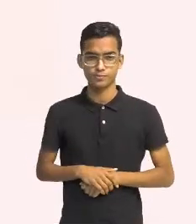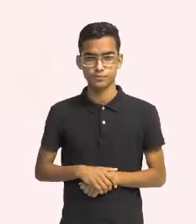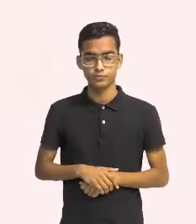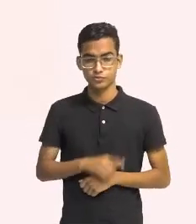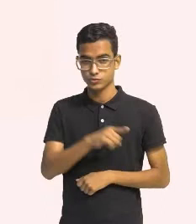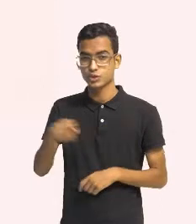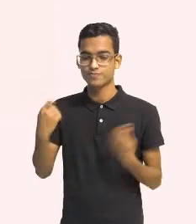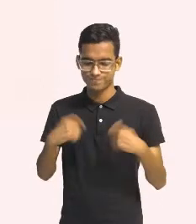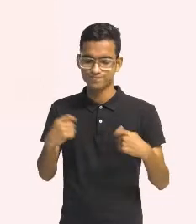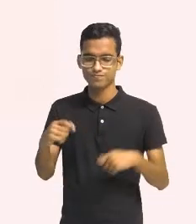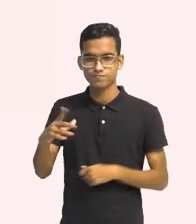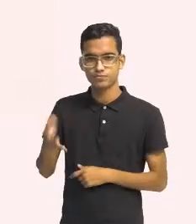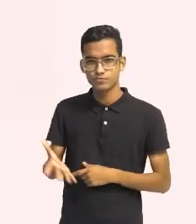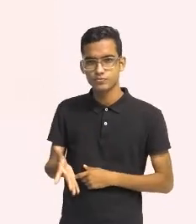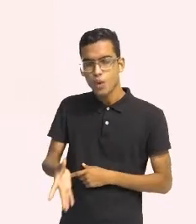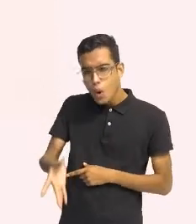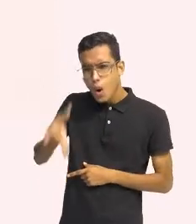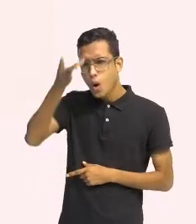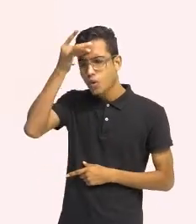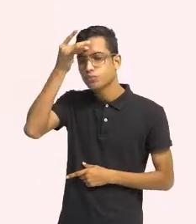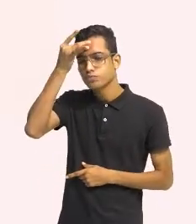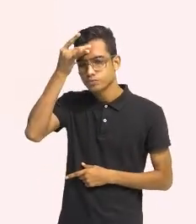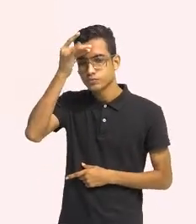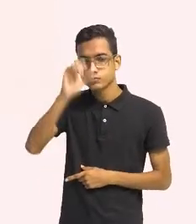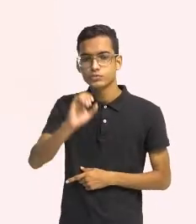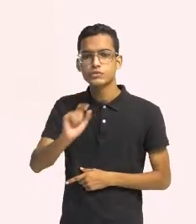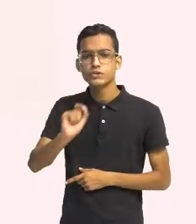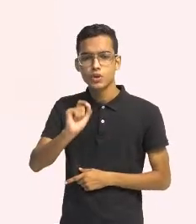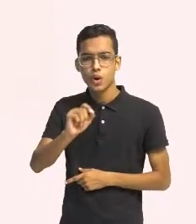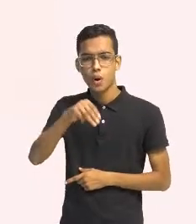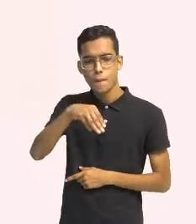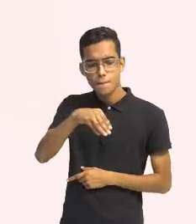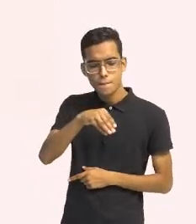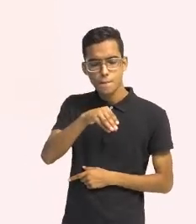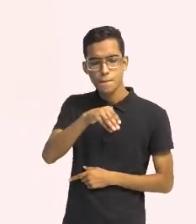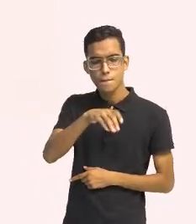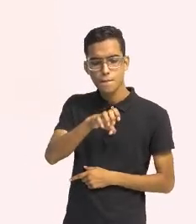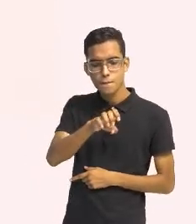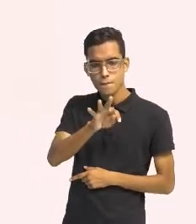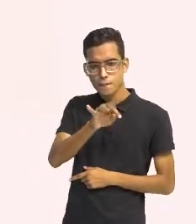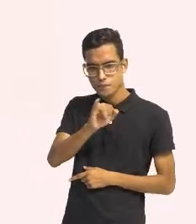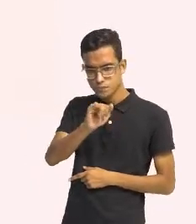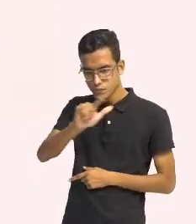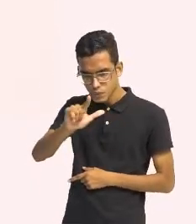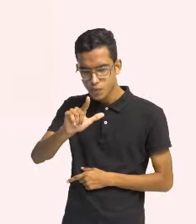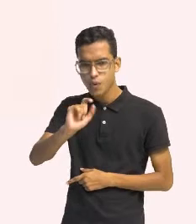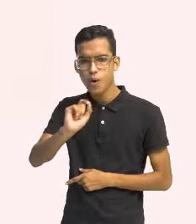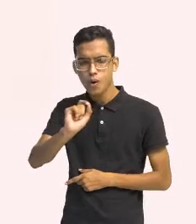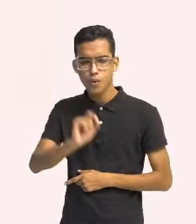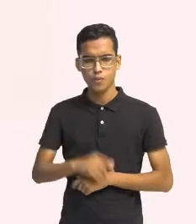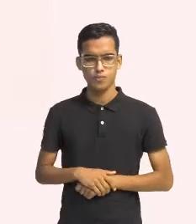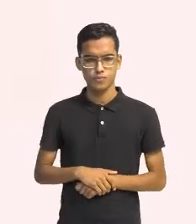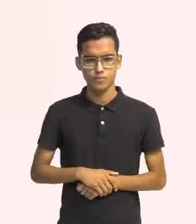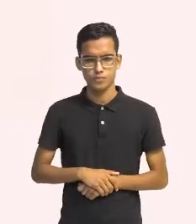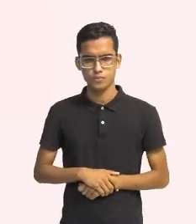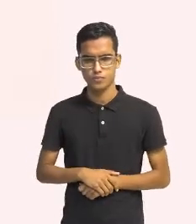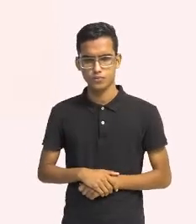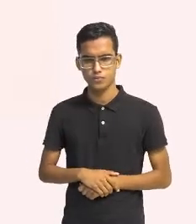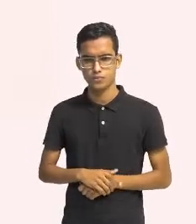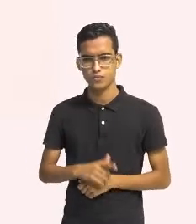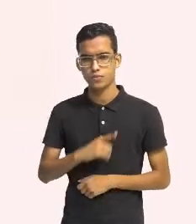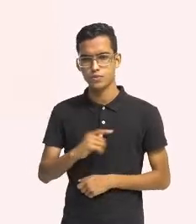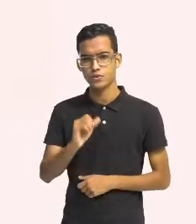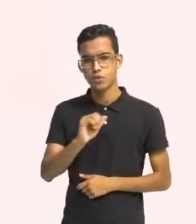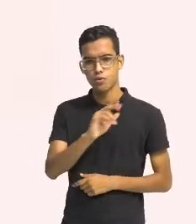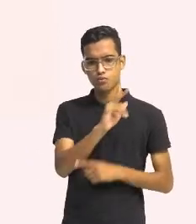você vai ter que saber que o metil é essa ramificação aqui, né, com uma valência livre